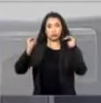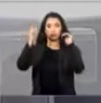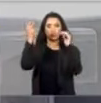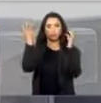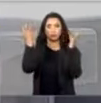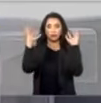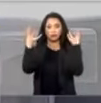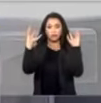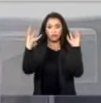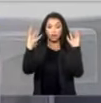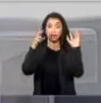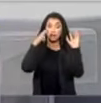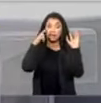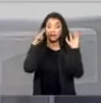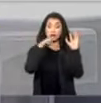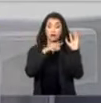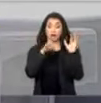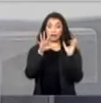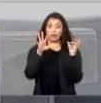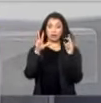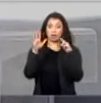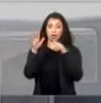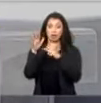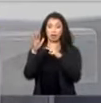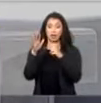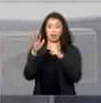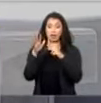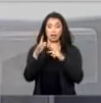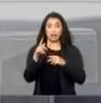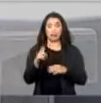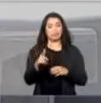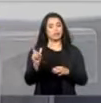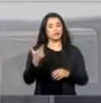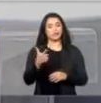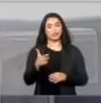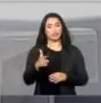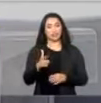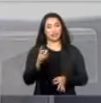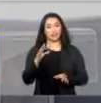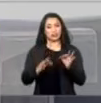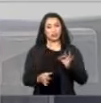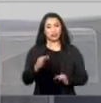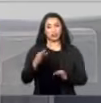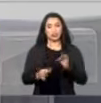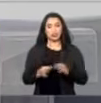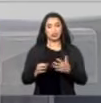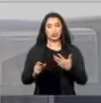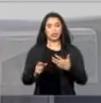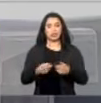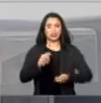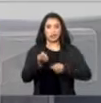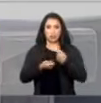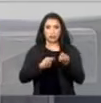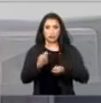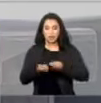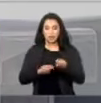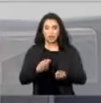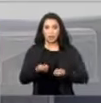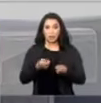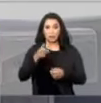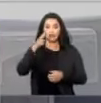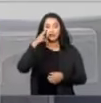muito. Sai do âmbito judiciário e do administrativo e entra no intrincado terreno das